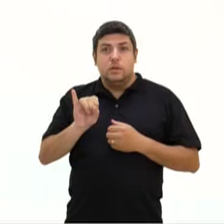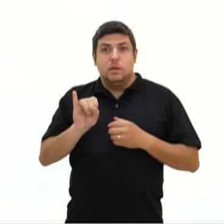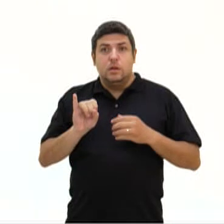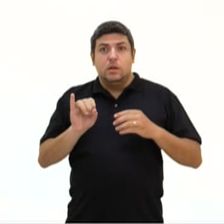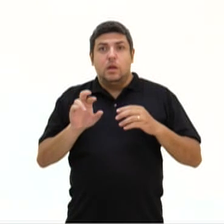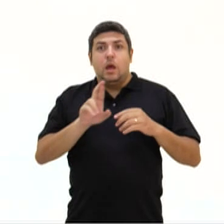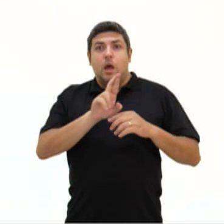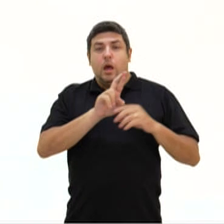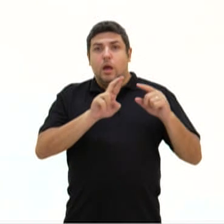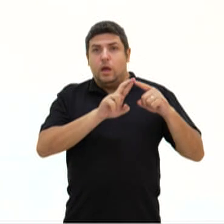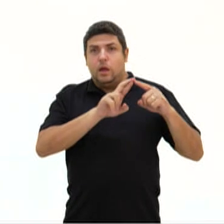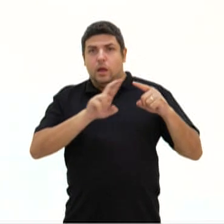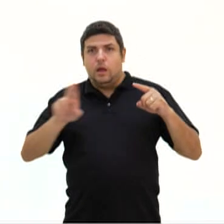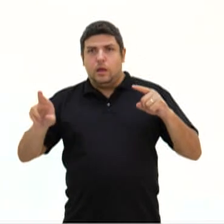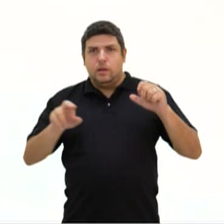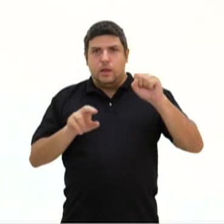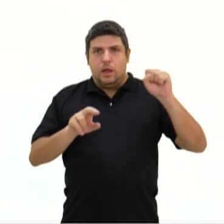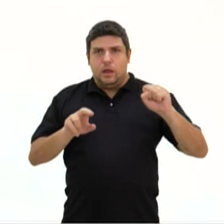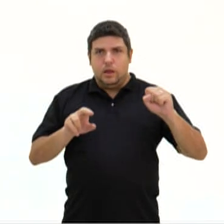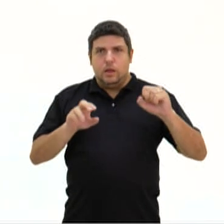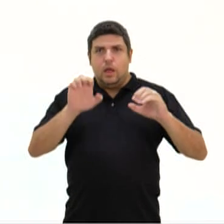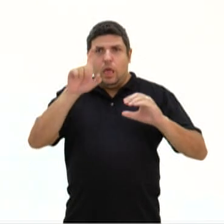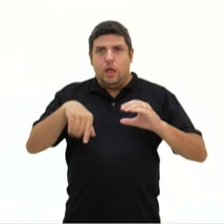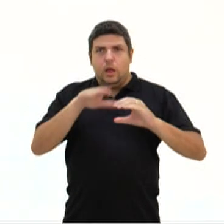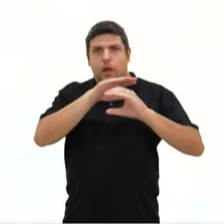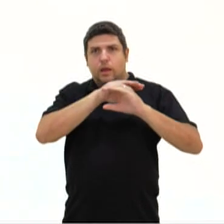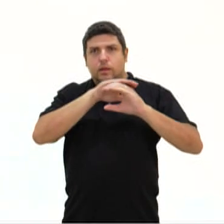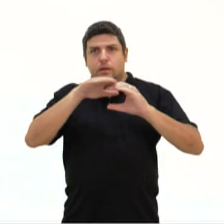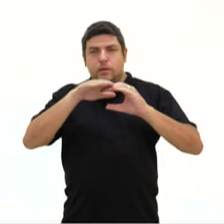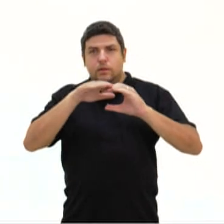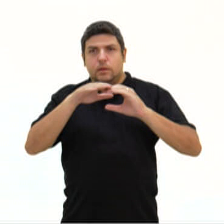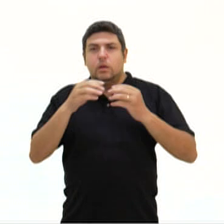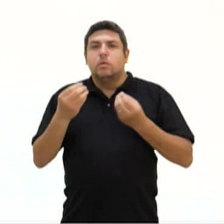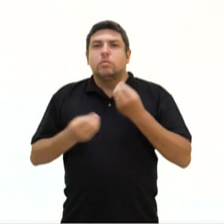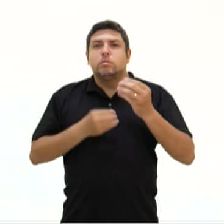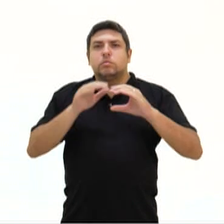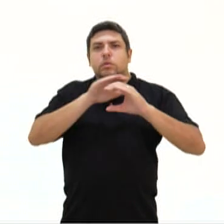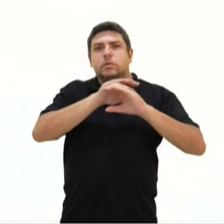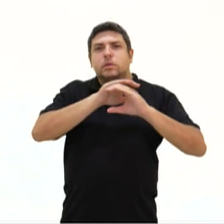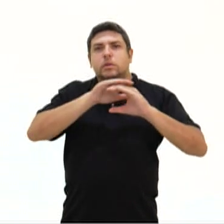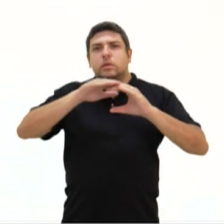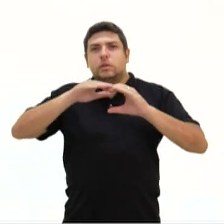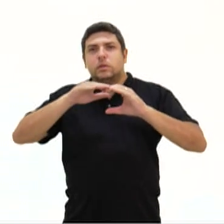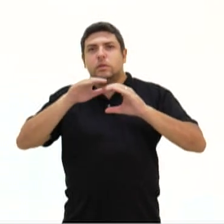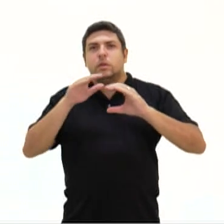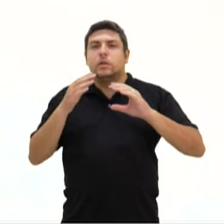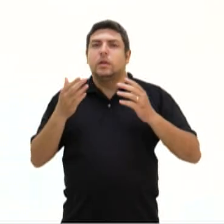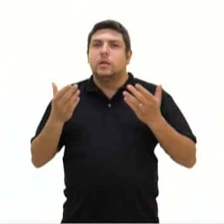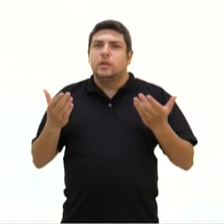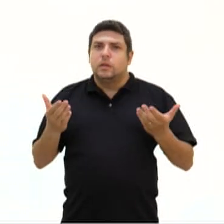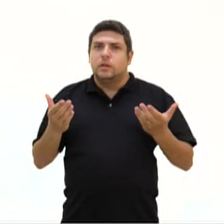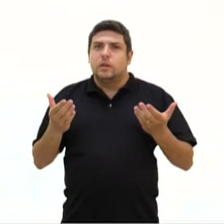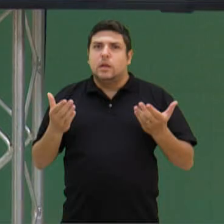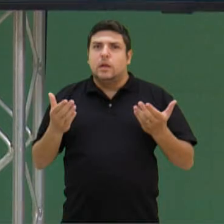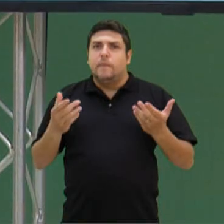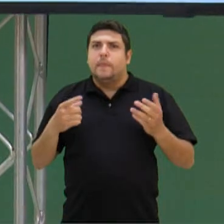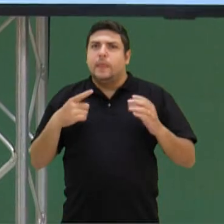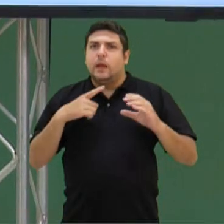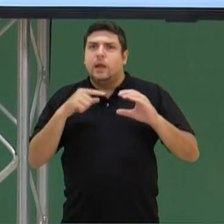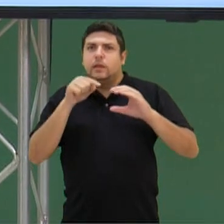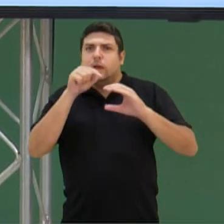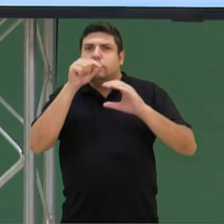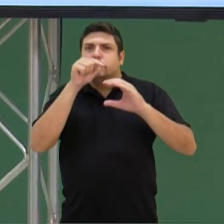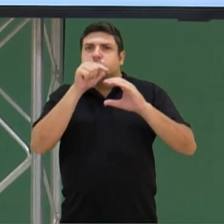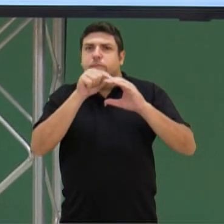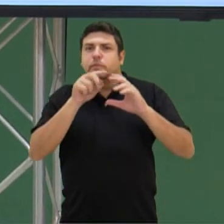reta S é tangente à circunferência. Para ela ser tangente, em teoria, né, que ela tem um pontinho em comum, tem que